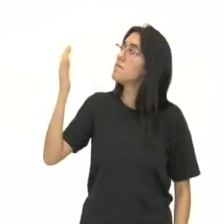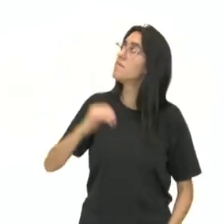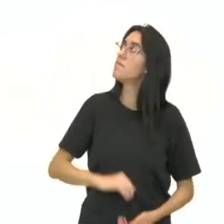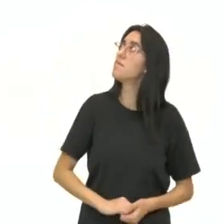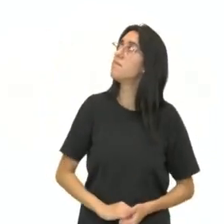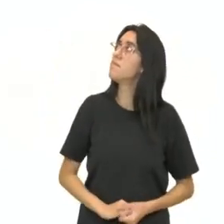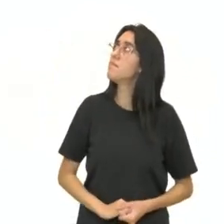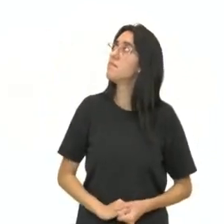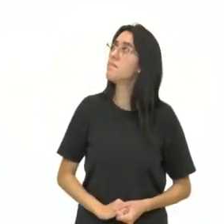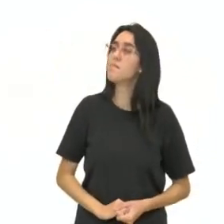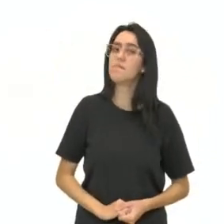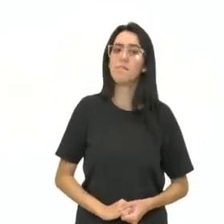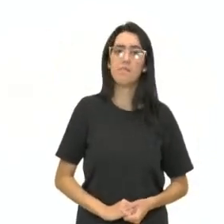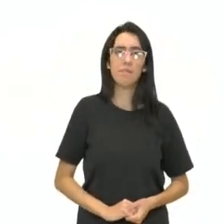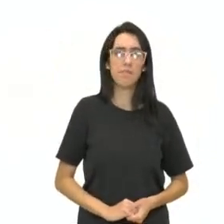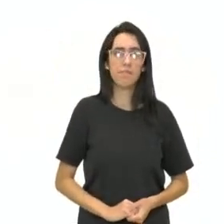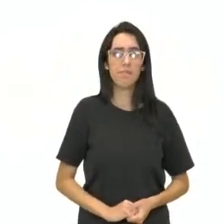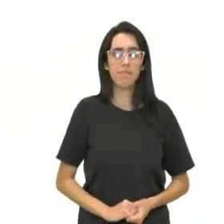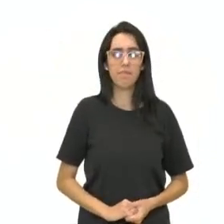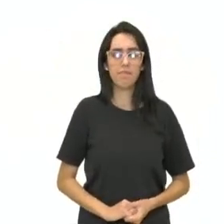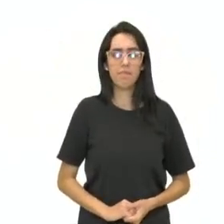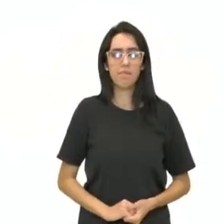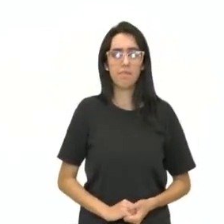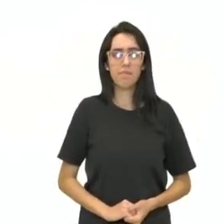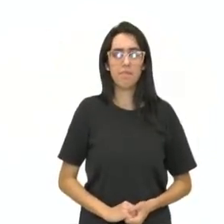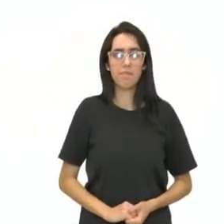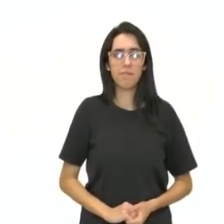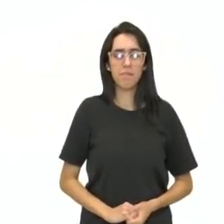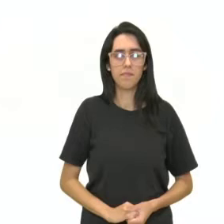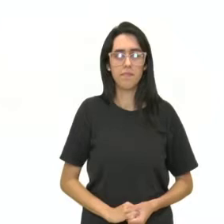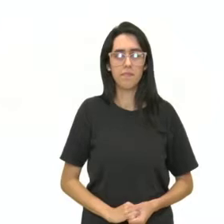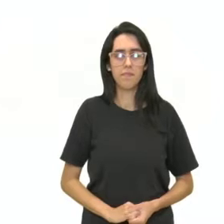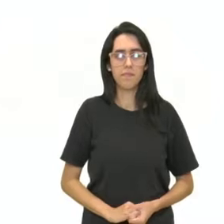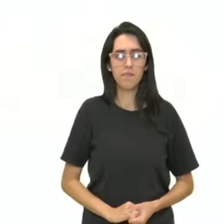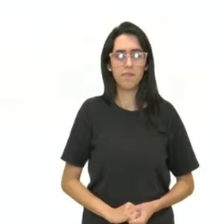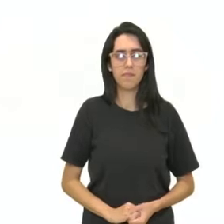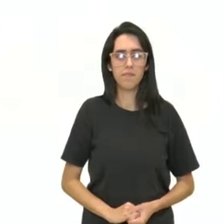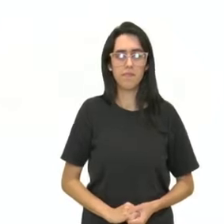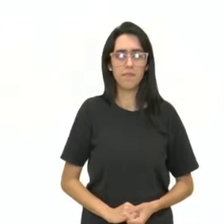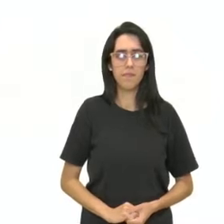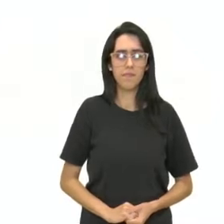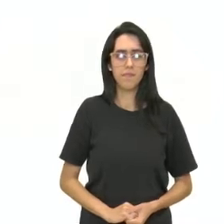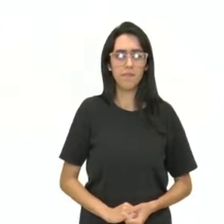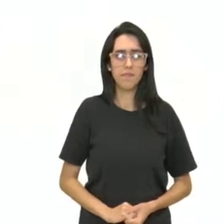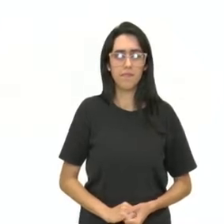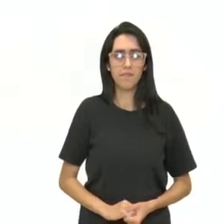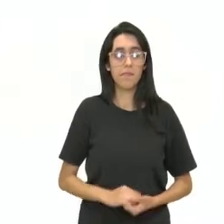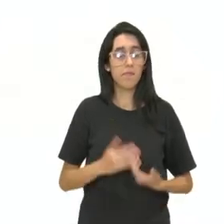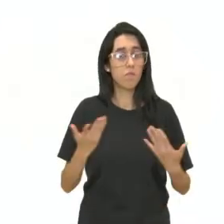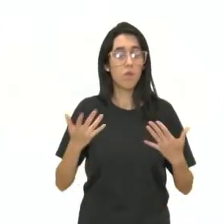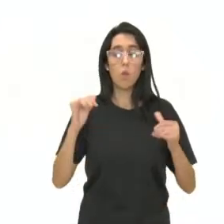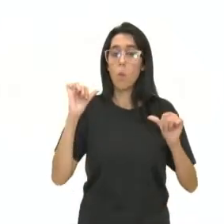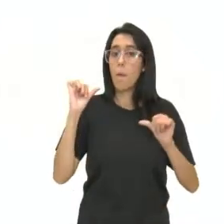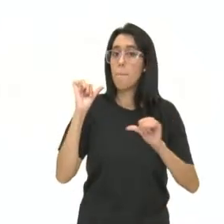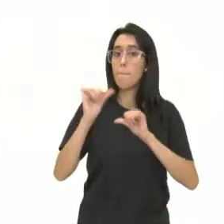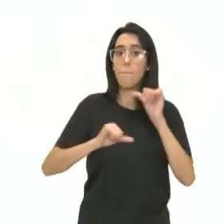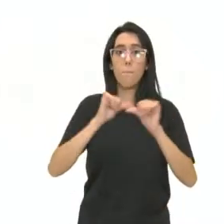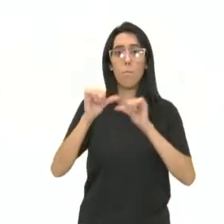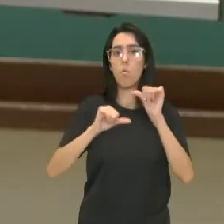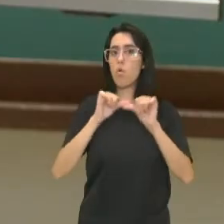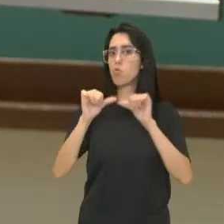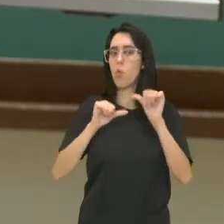de cambio, llegar a ser. Um câmbio total considerado positivo, né? Ele mudou,